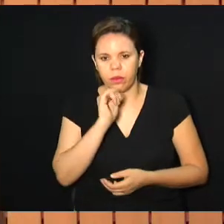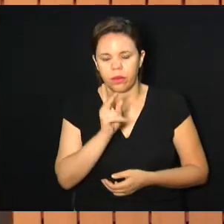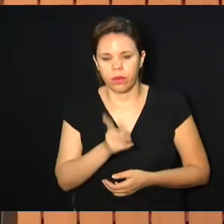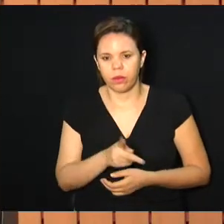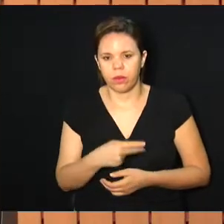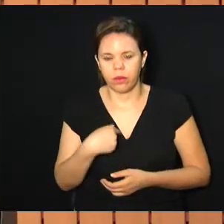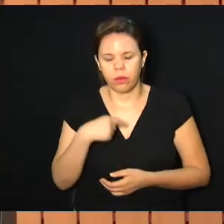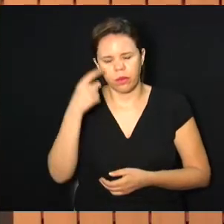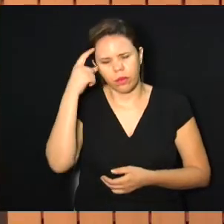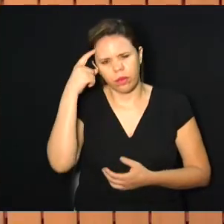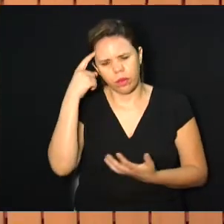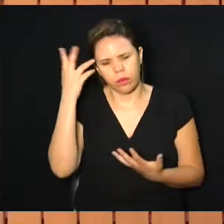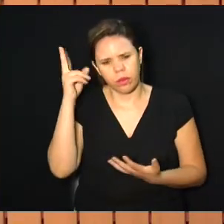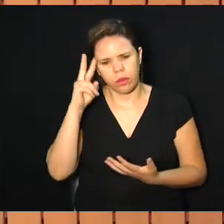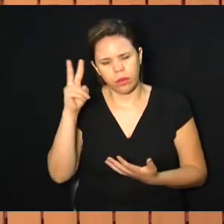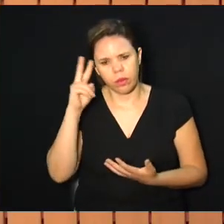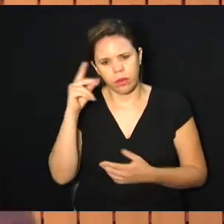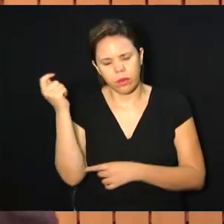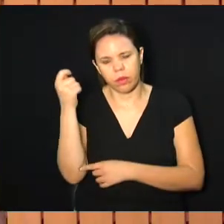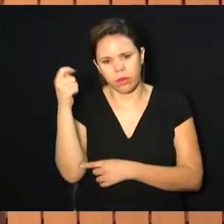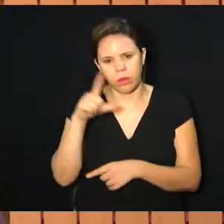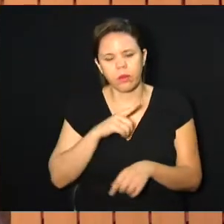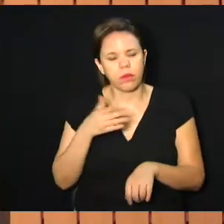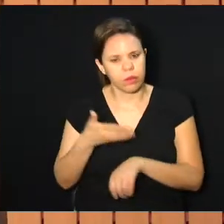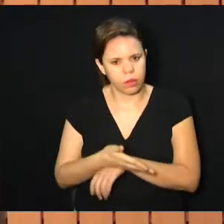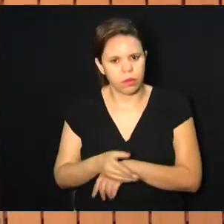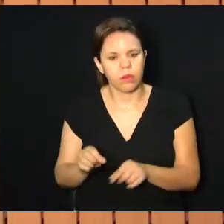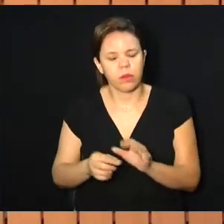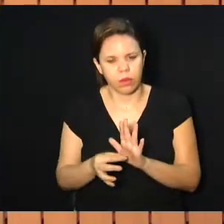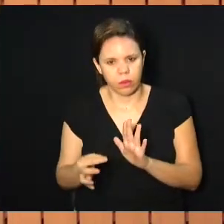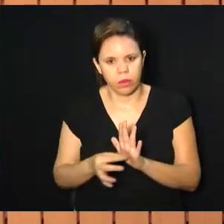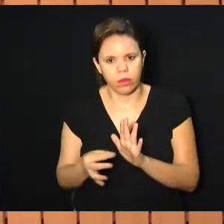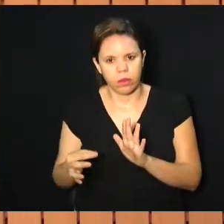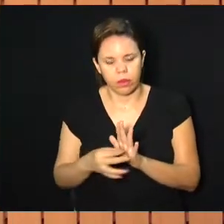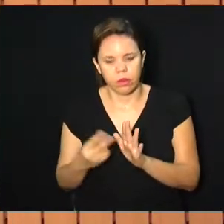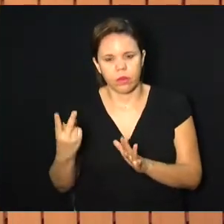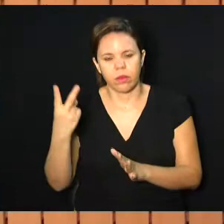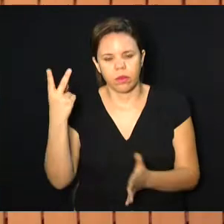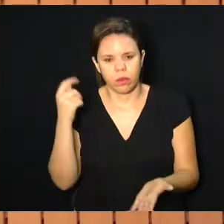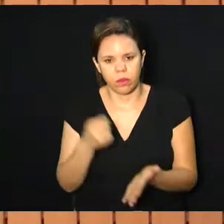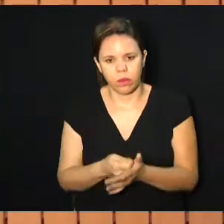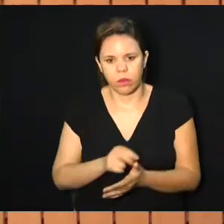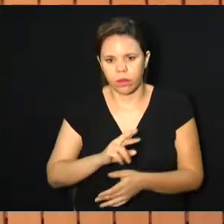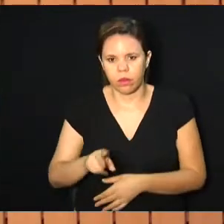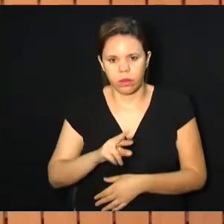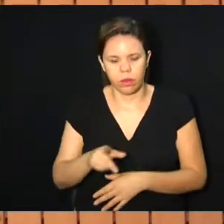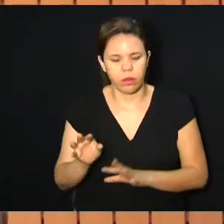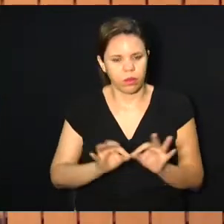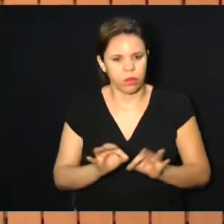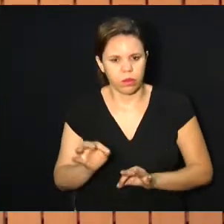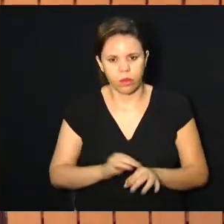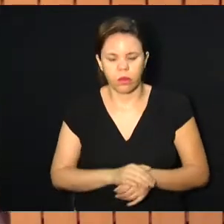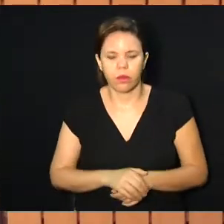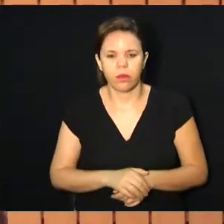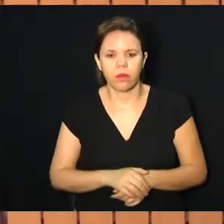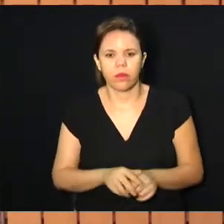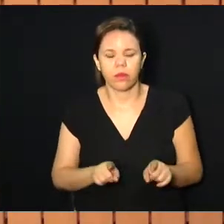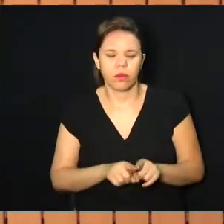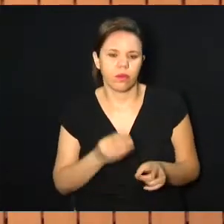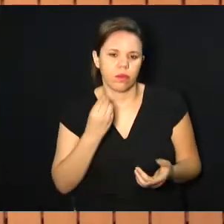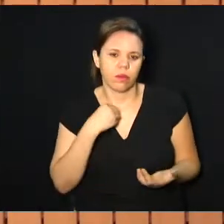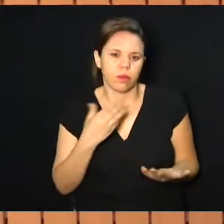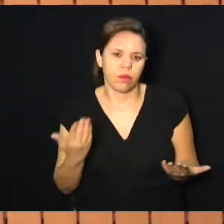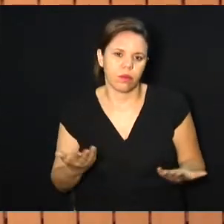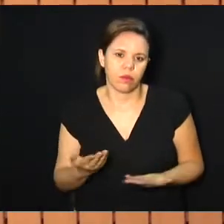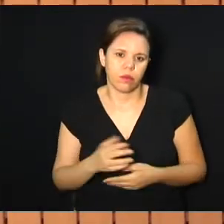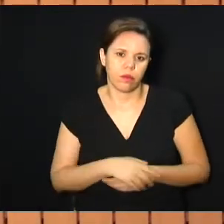de cabeça aqui, Porto Alegre tem um orçamento participativo que também opina na questão da tarifa, mas não é tão organizado e está meio enfraquecido.